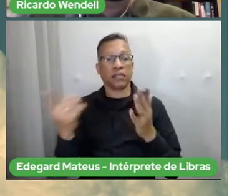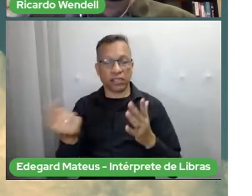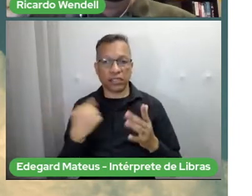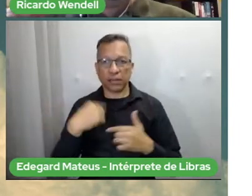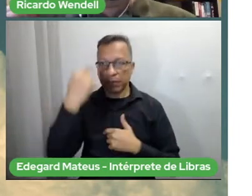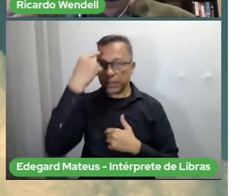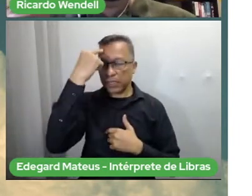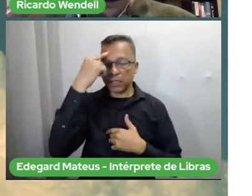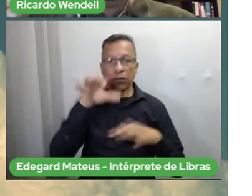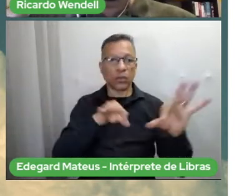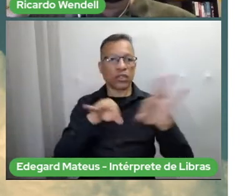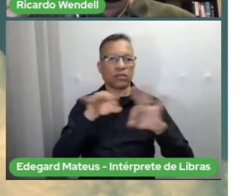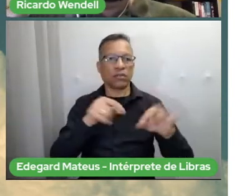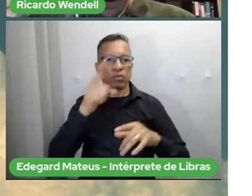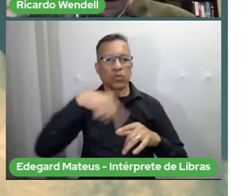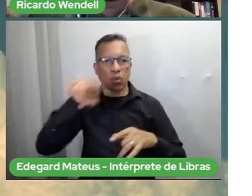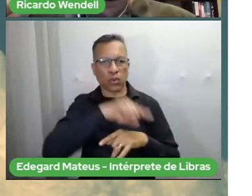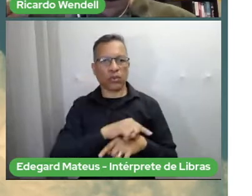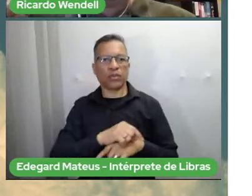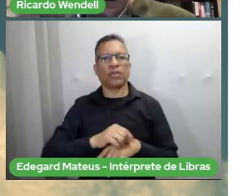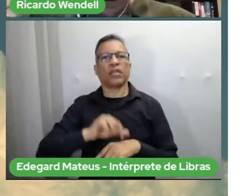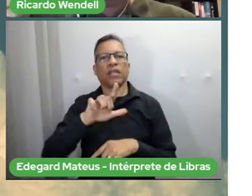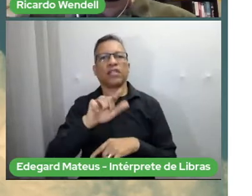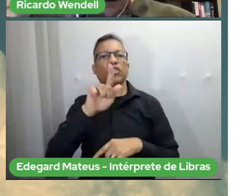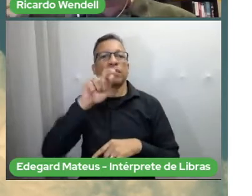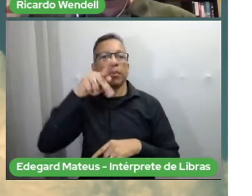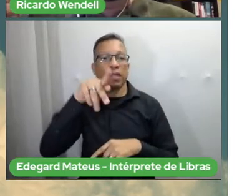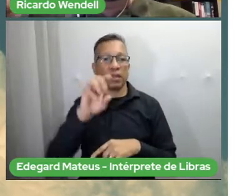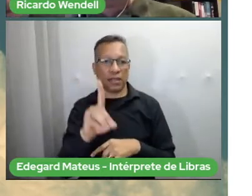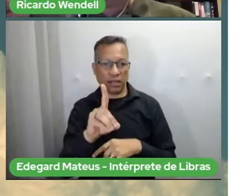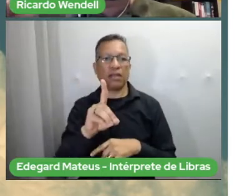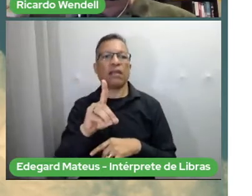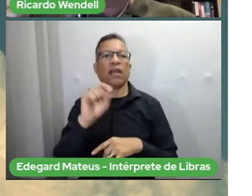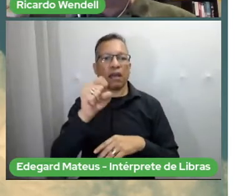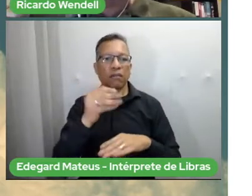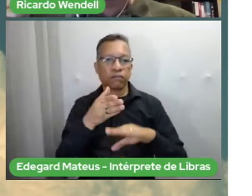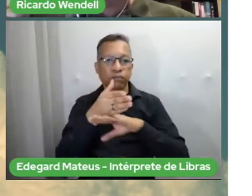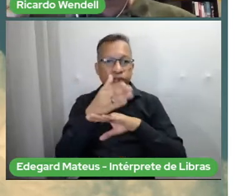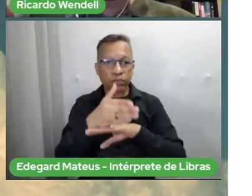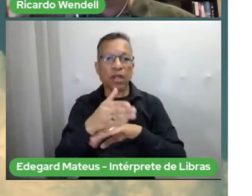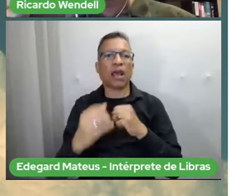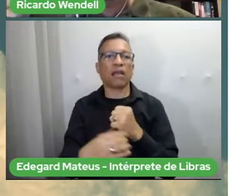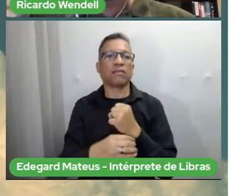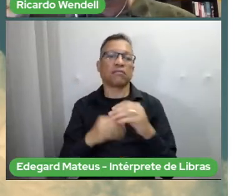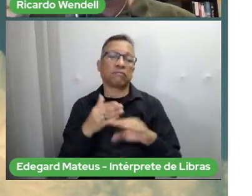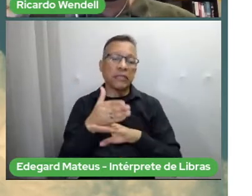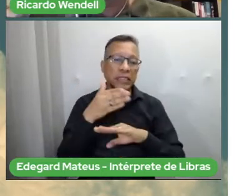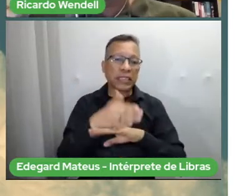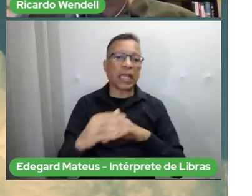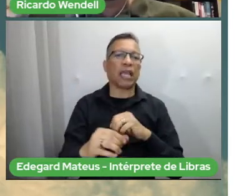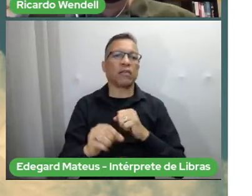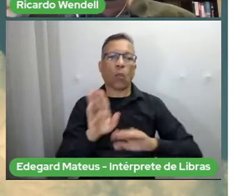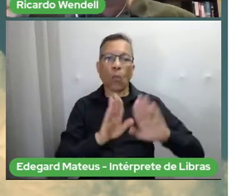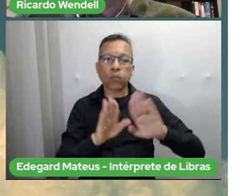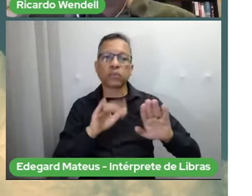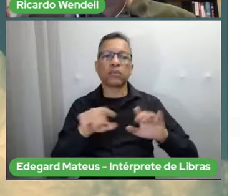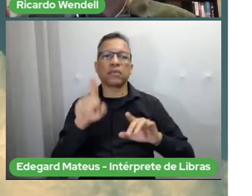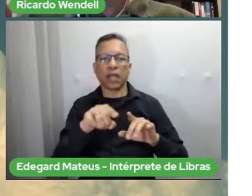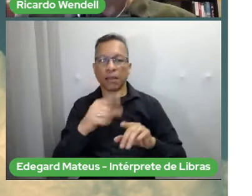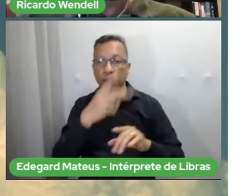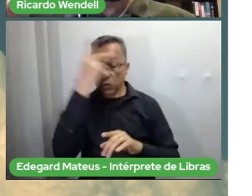projetos. Então, a LGPD, controle de acesso, controlar o acesso a informações identificáveis das